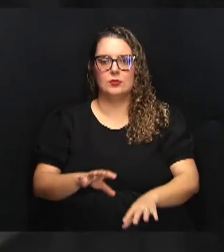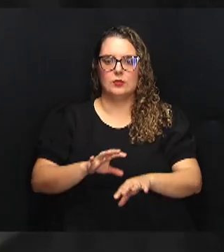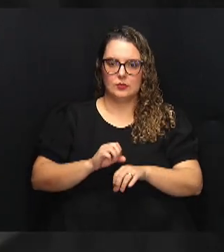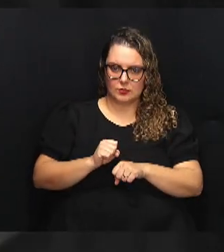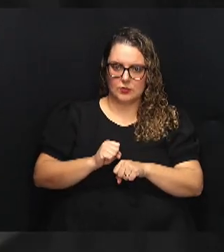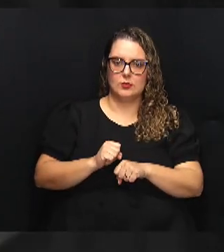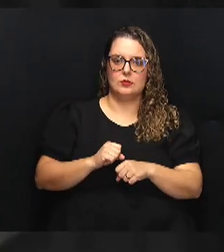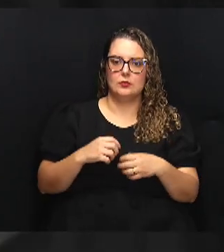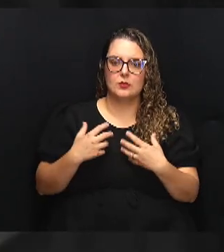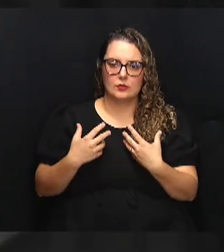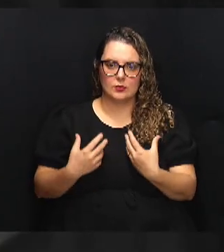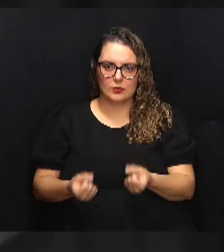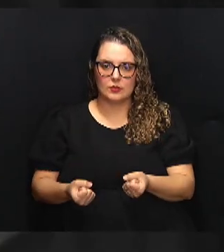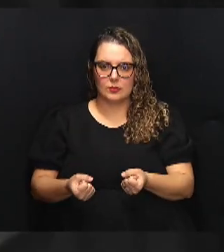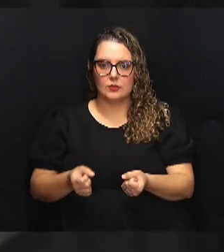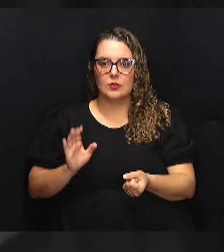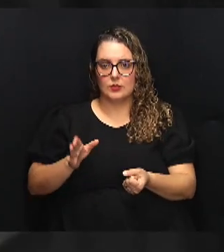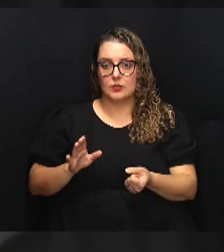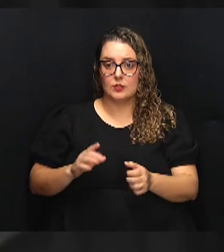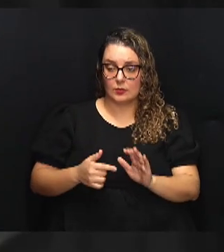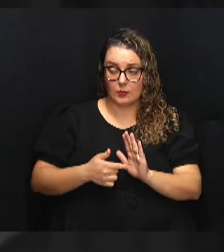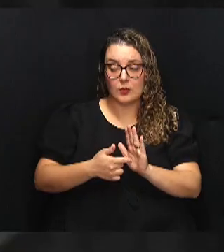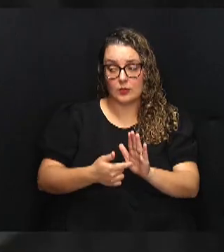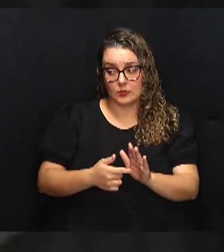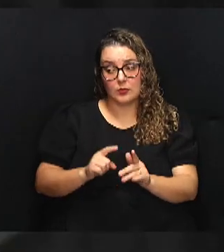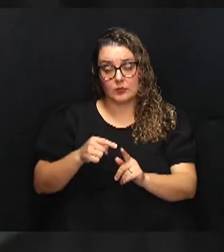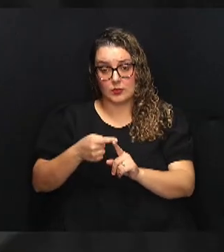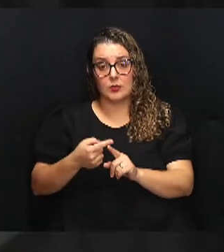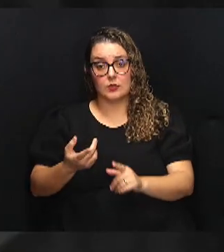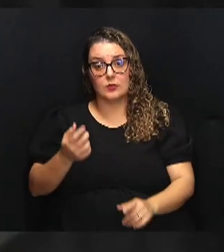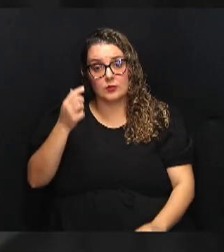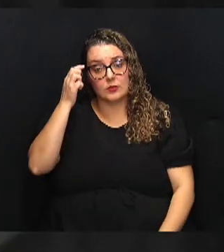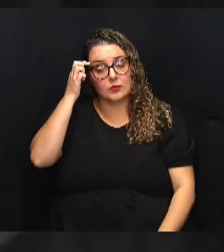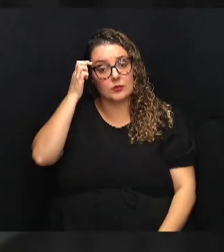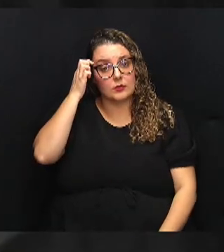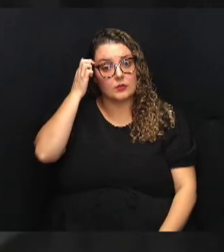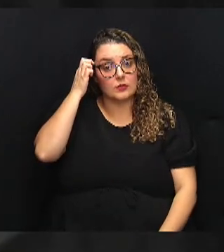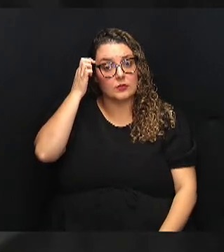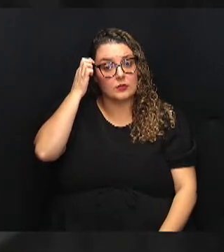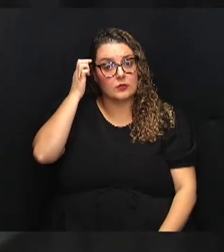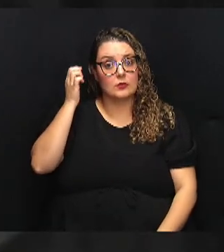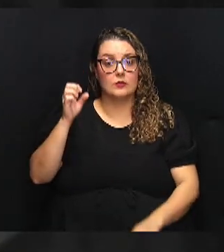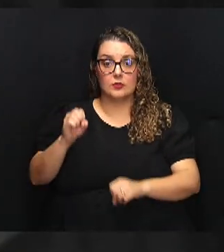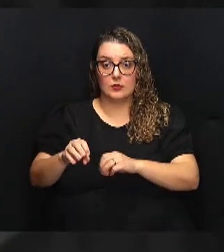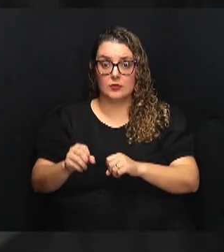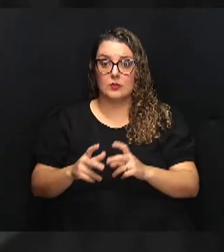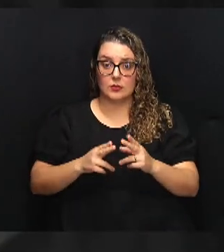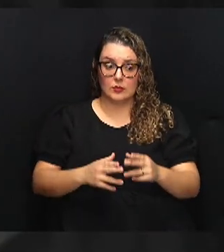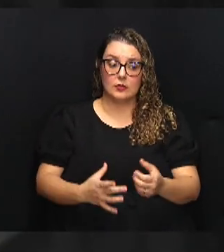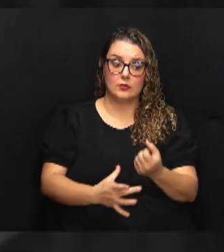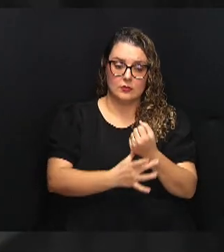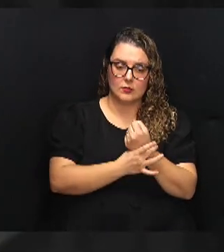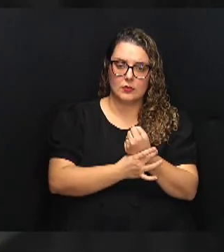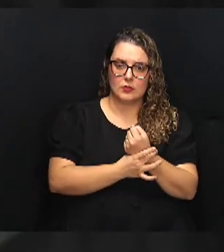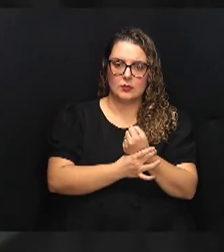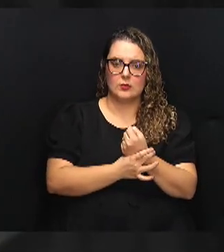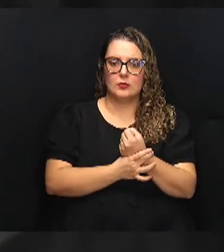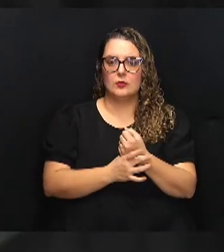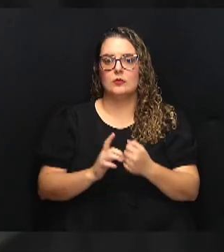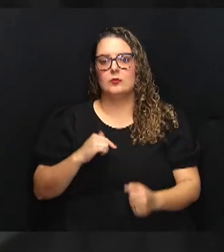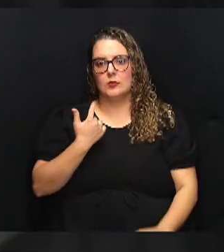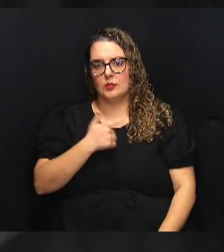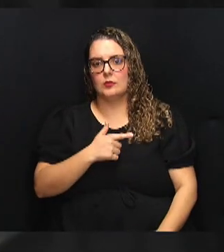vai, na verdade já sinalizou, né, de forma positiva tanto a educação quanto a segurança para o